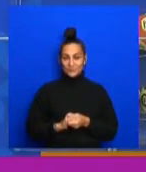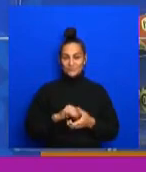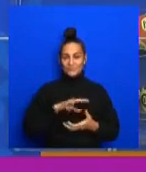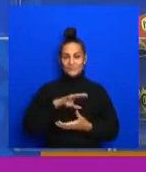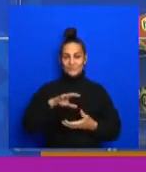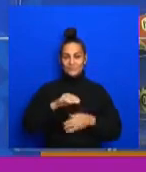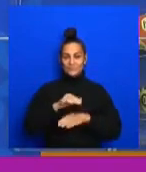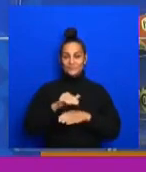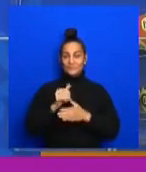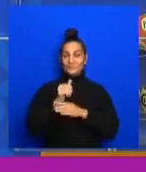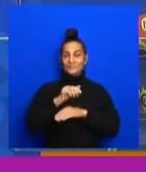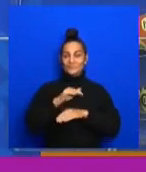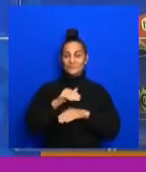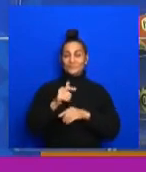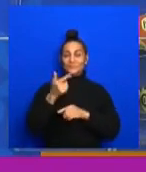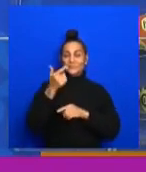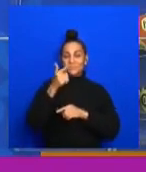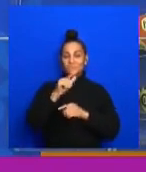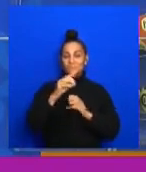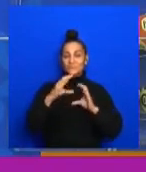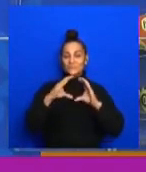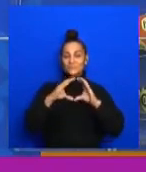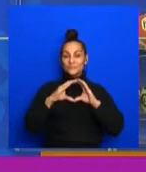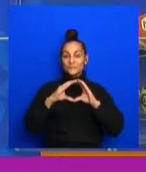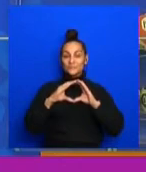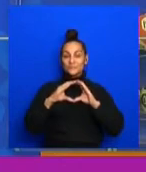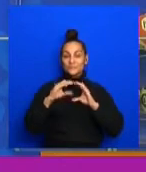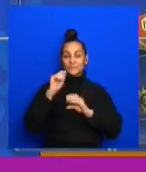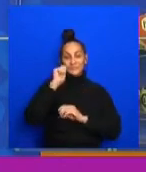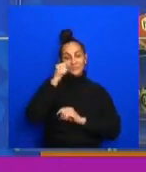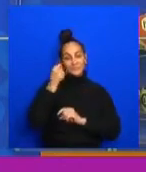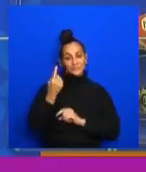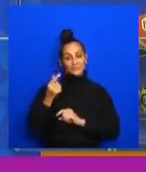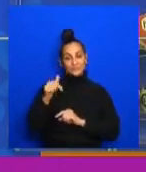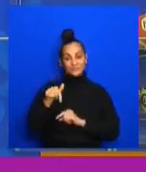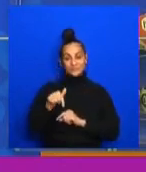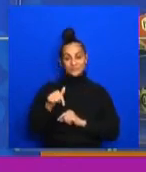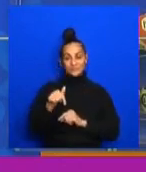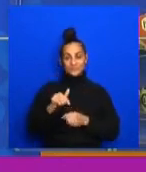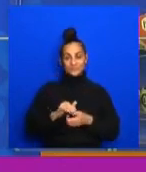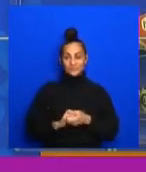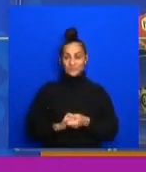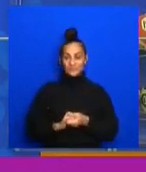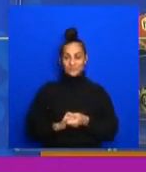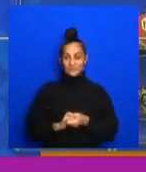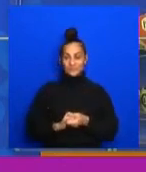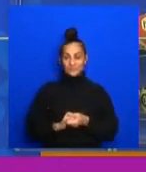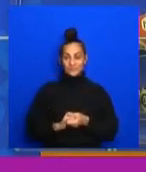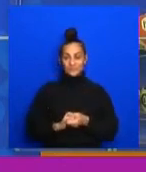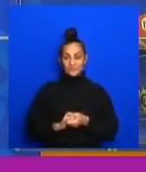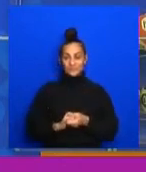O globo girando, mais um número chegando. Bola preta 17. Preta 17.